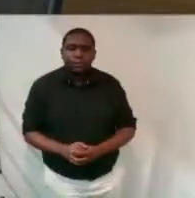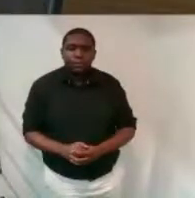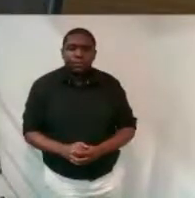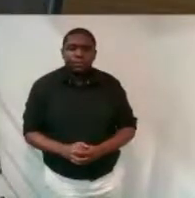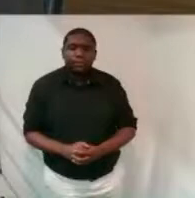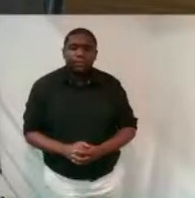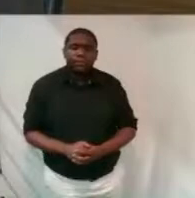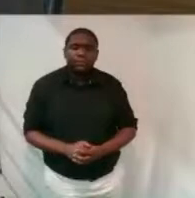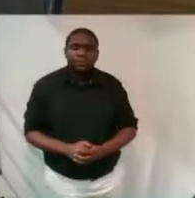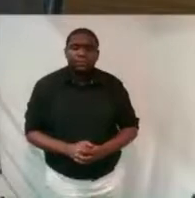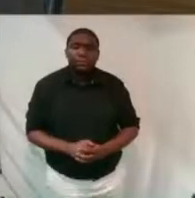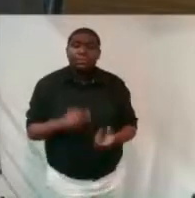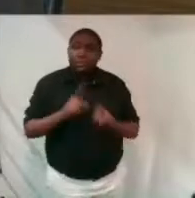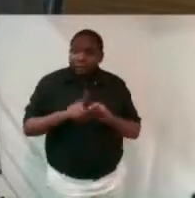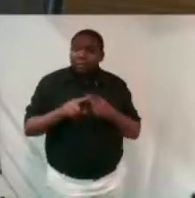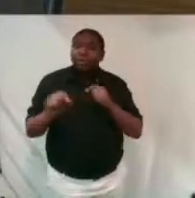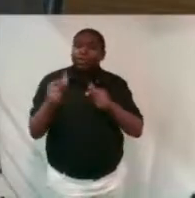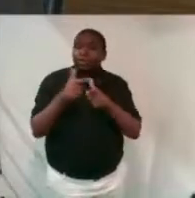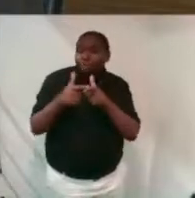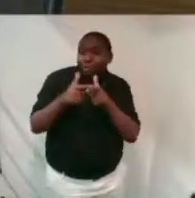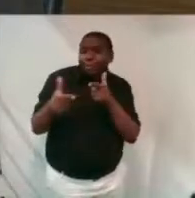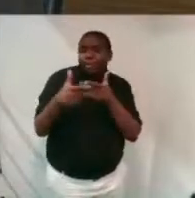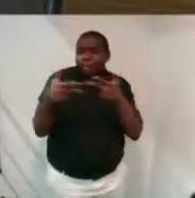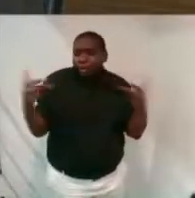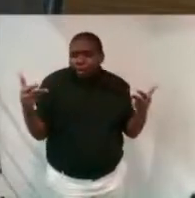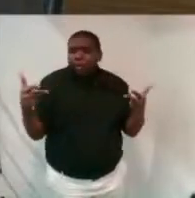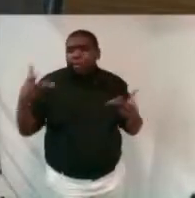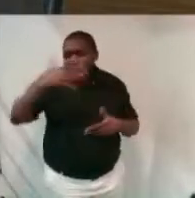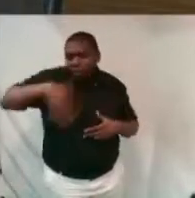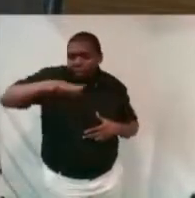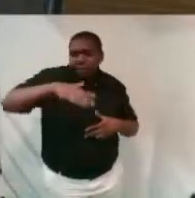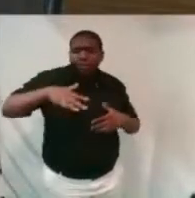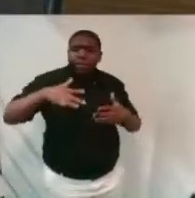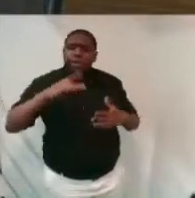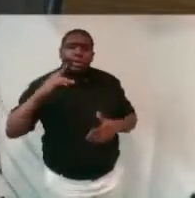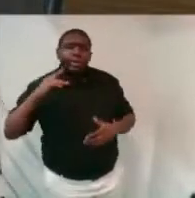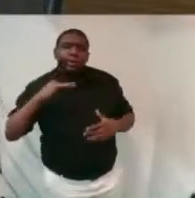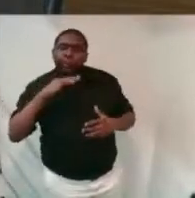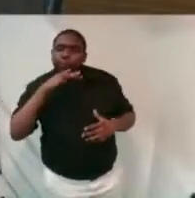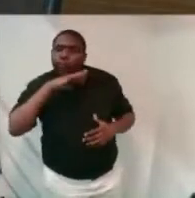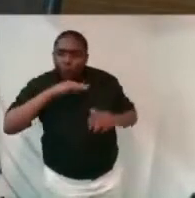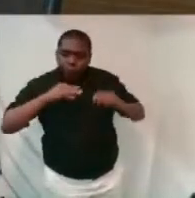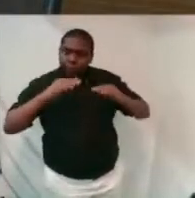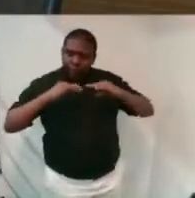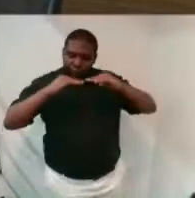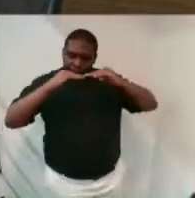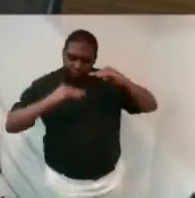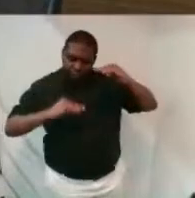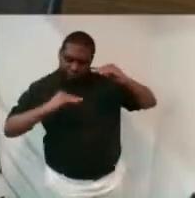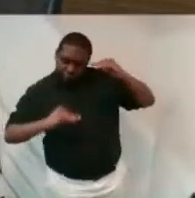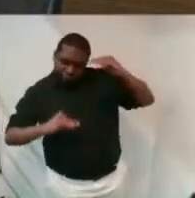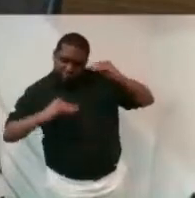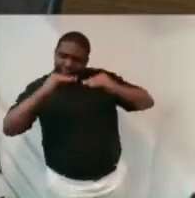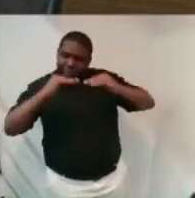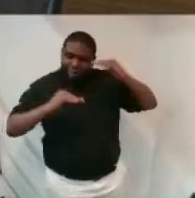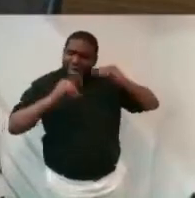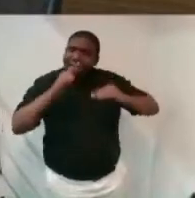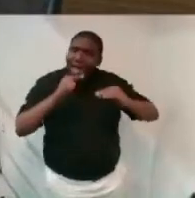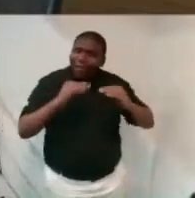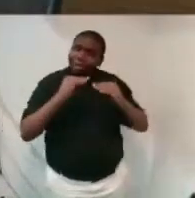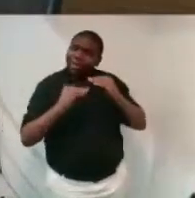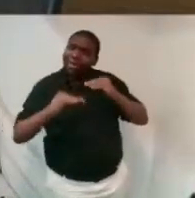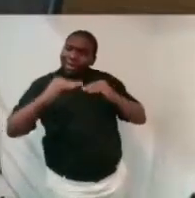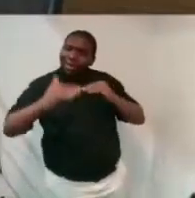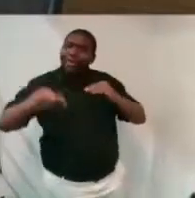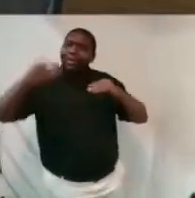aos lençóis freáticos. Então, o lixo bem tratado, os resíduos sólidos bem tratados, eles podem, inclusive,